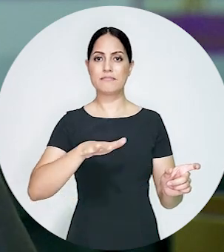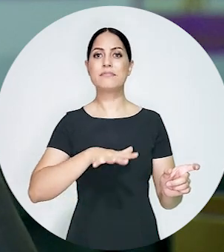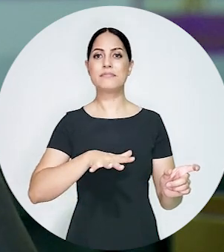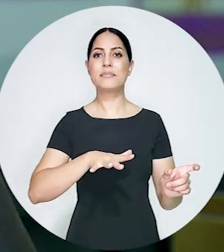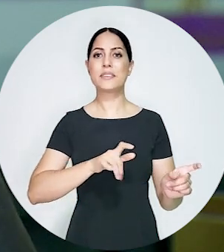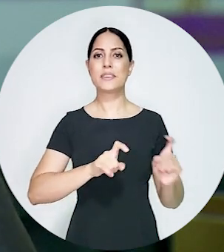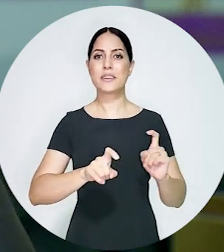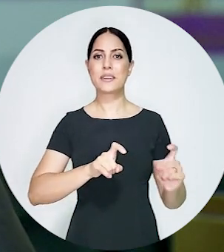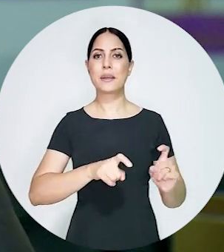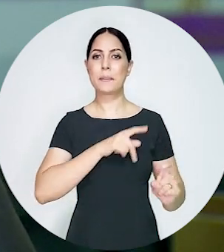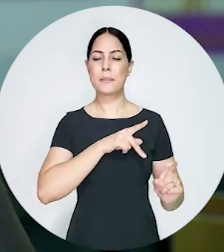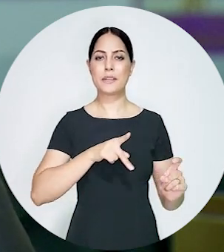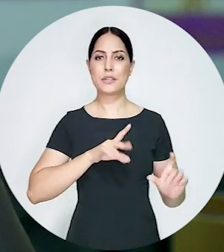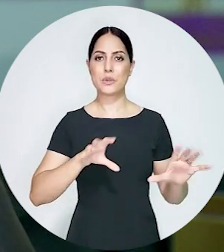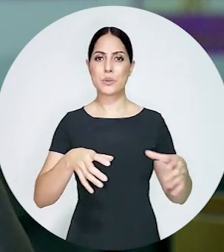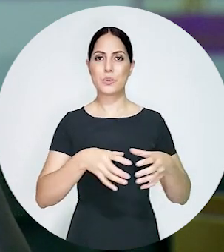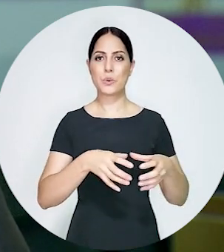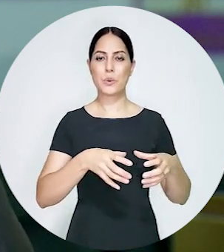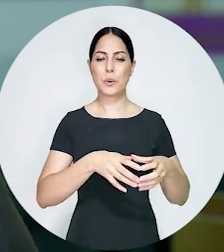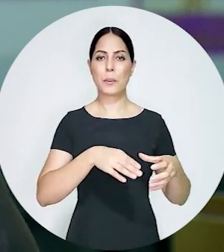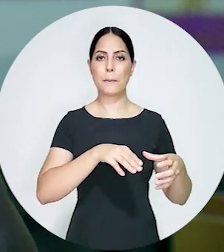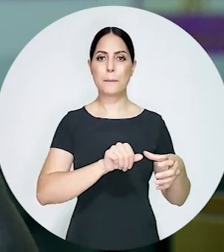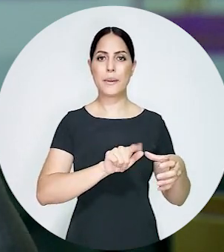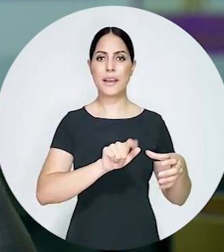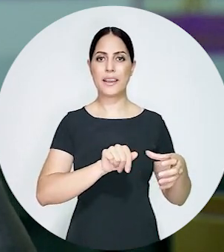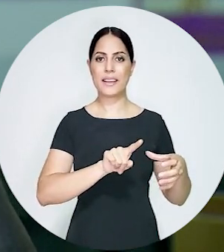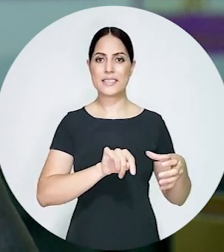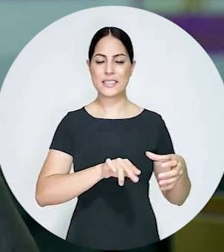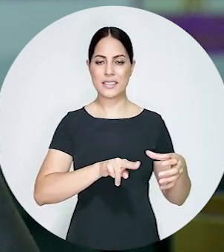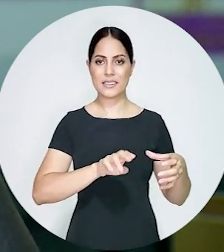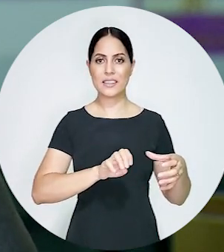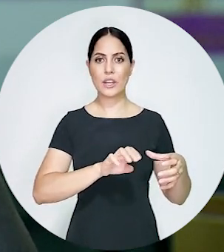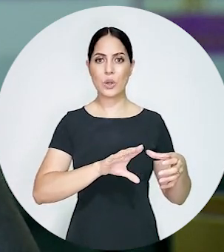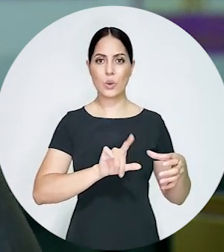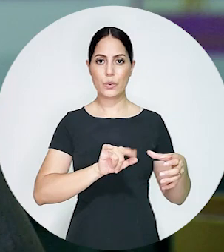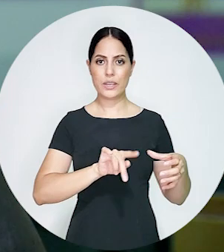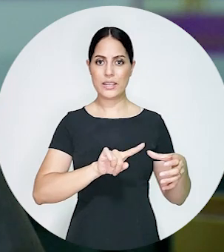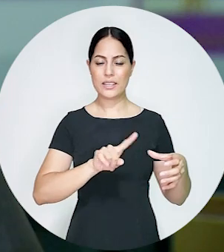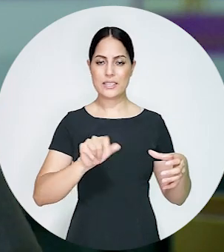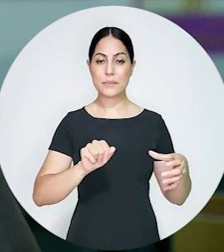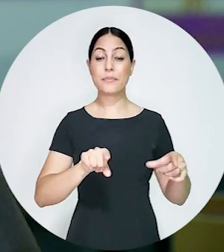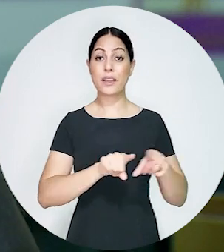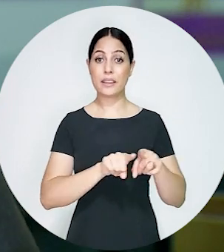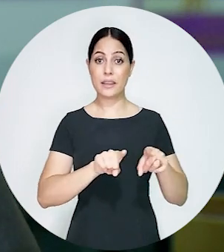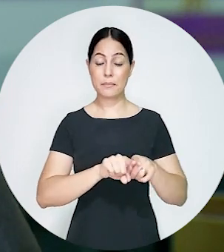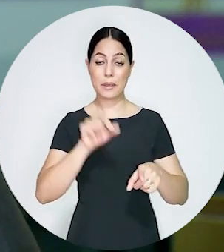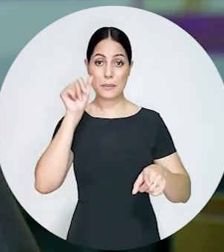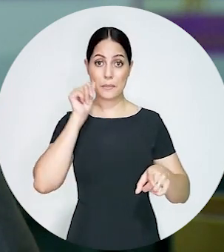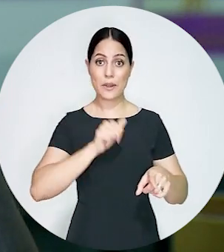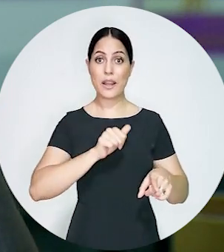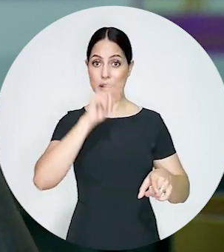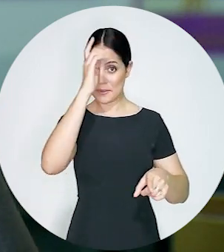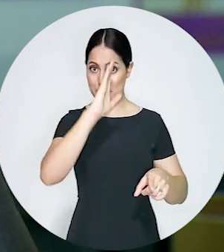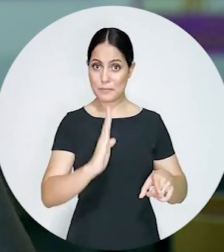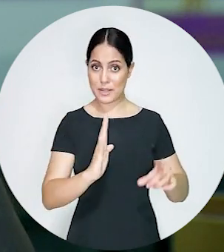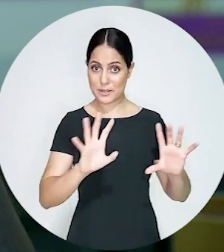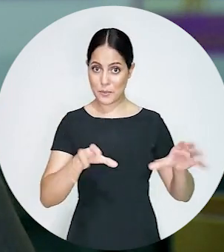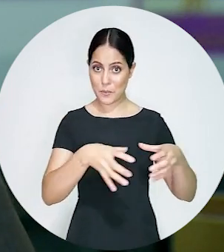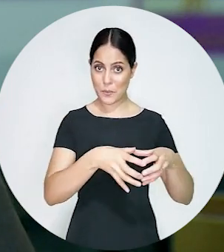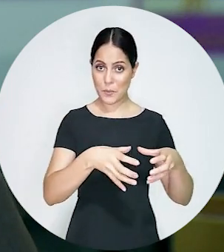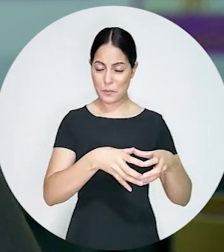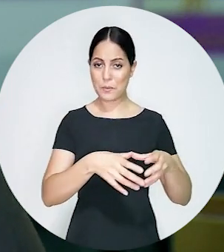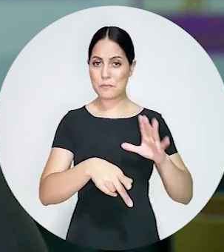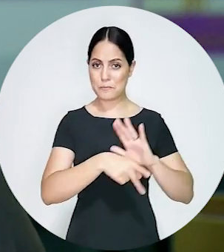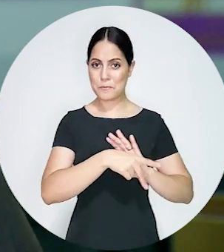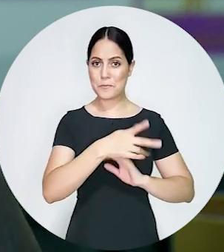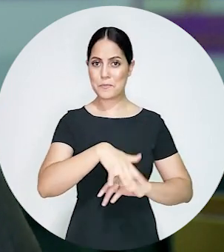de Administração do Magazine Luiza e do Grupo Mulheres do Brasil. Na ocasião, eles debateram a retomada da